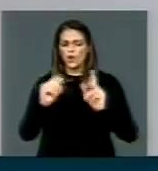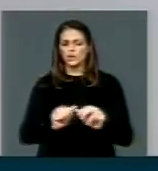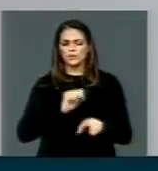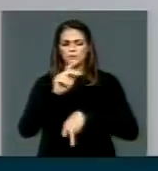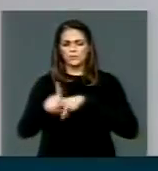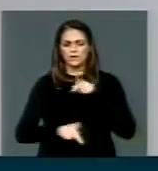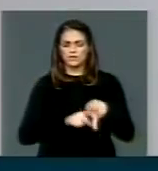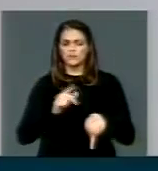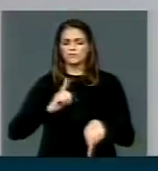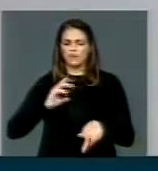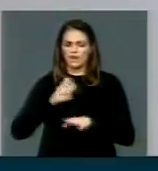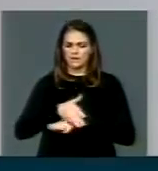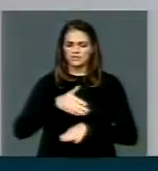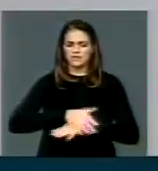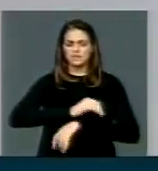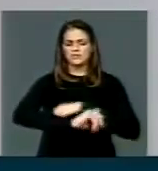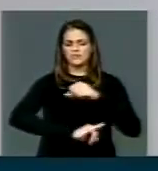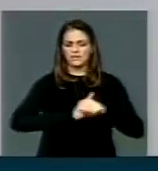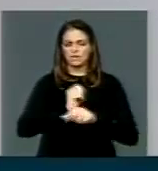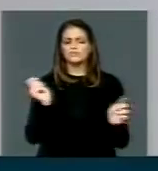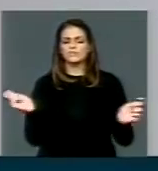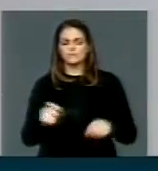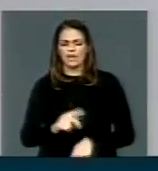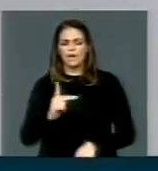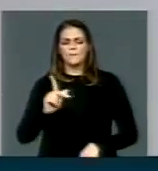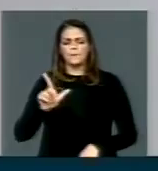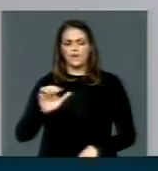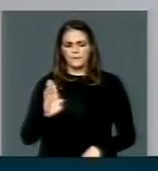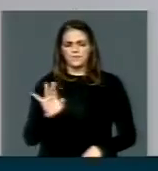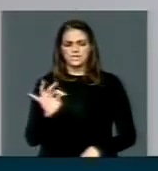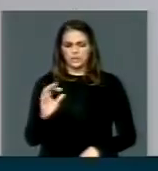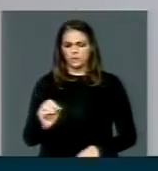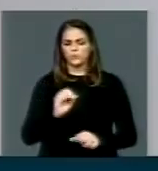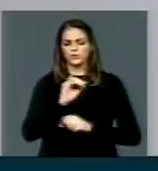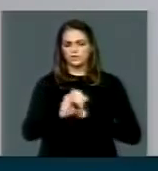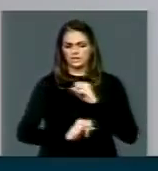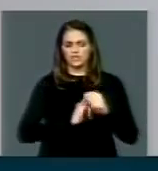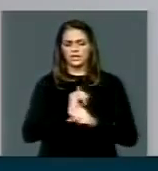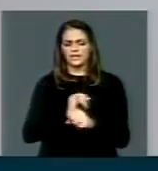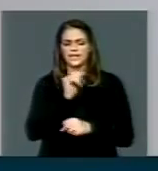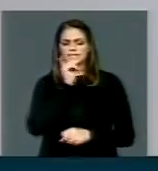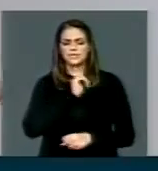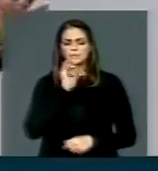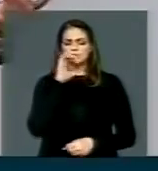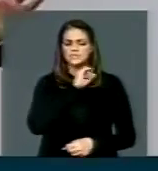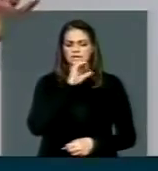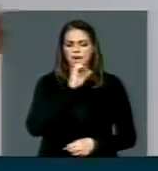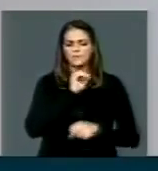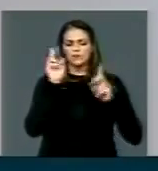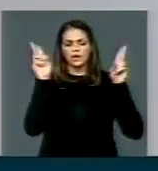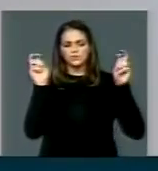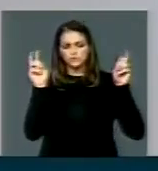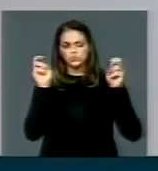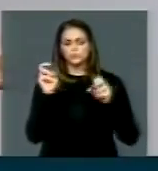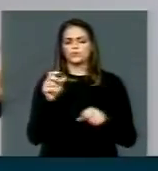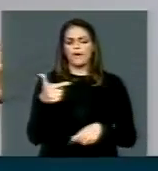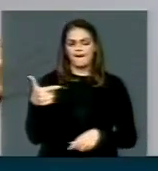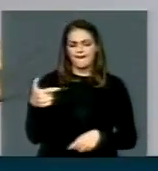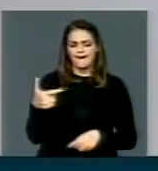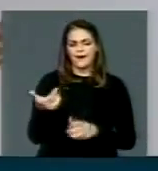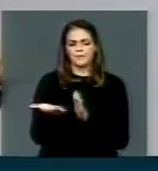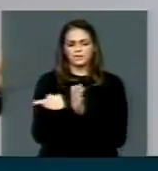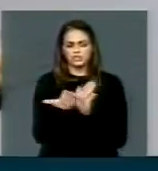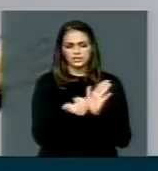e certificação digital. Podemos até falar assim, sábado tem tal tema, desarmamento. Todo